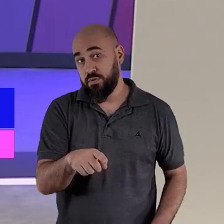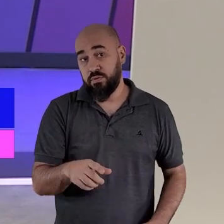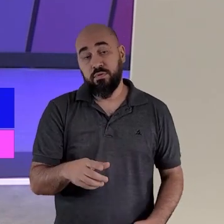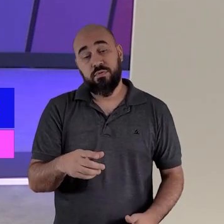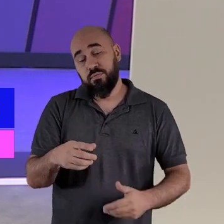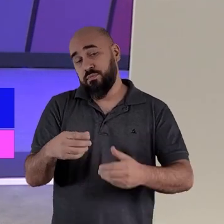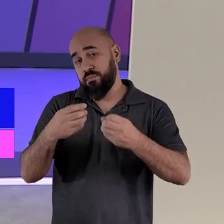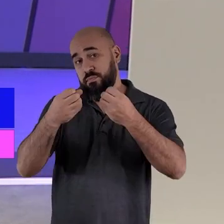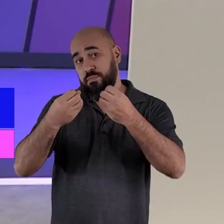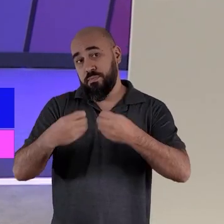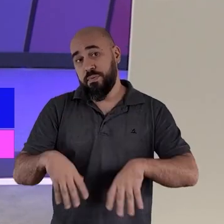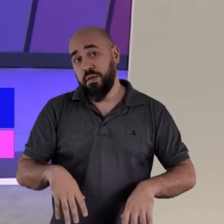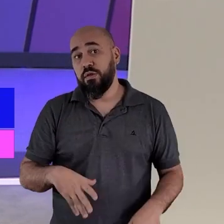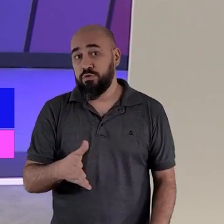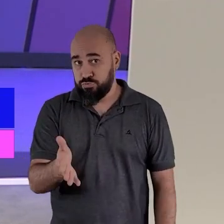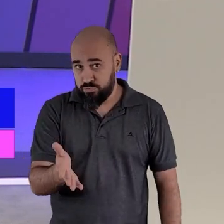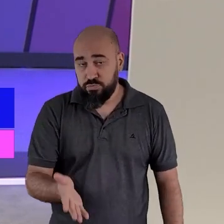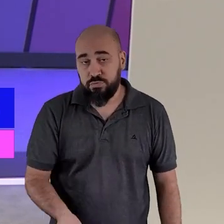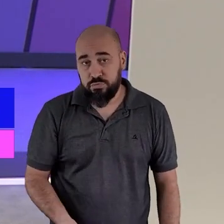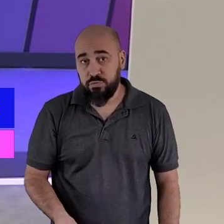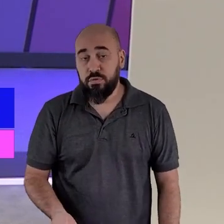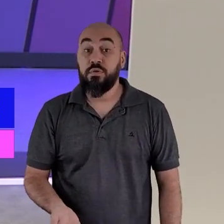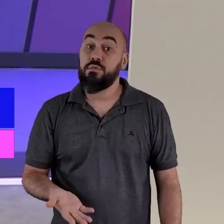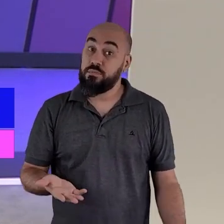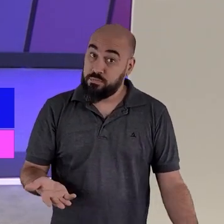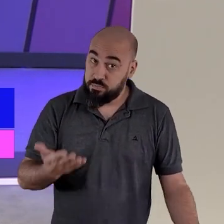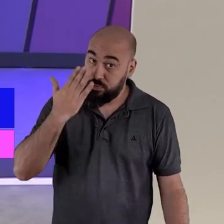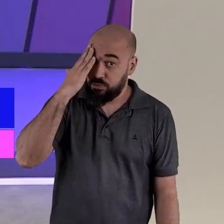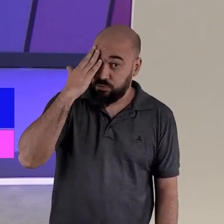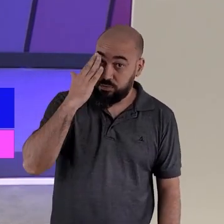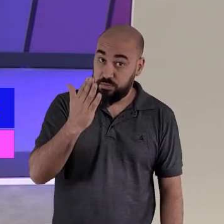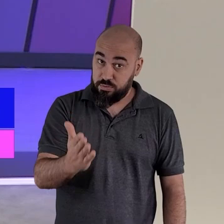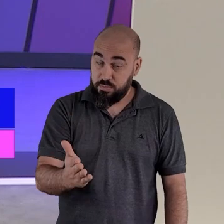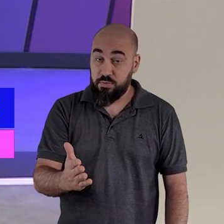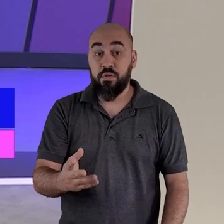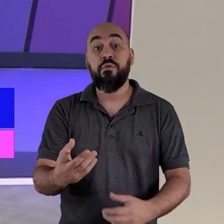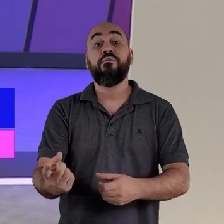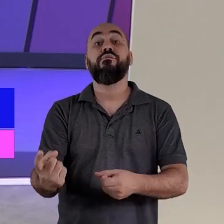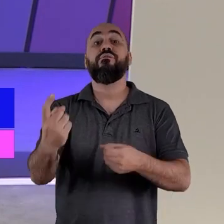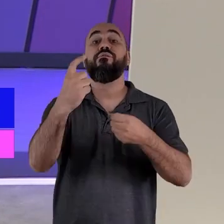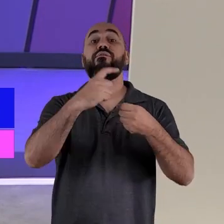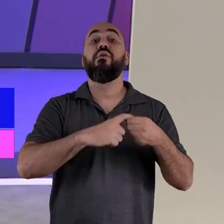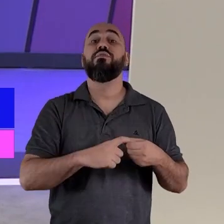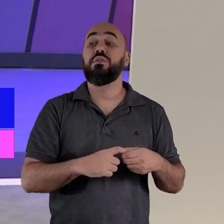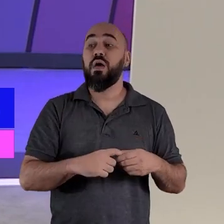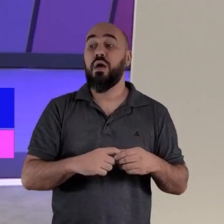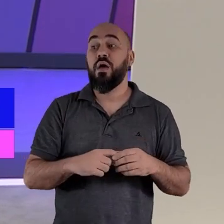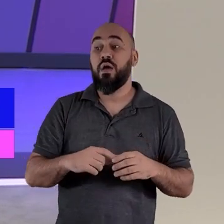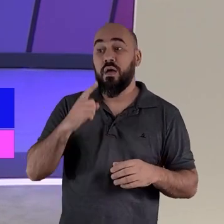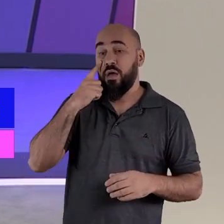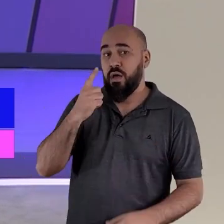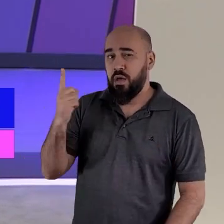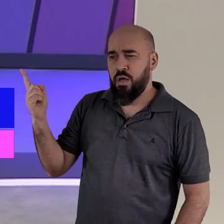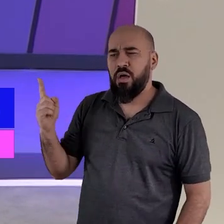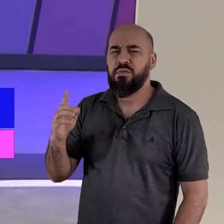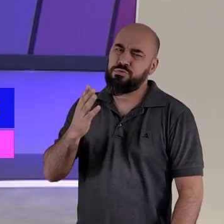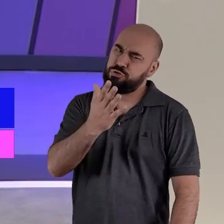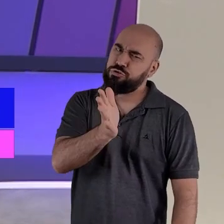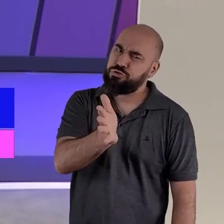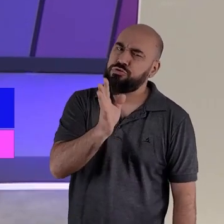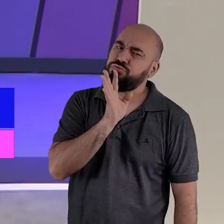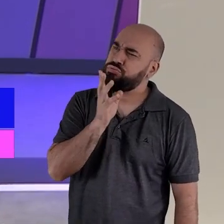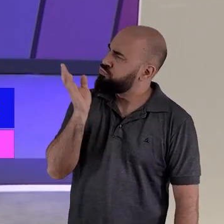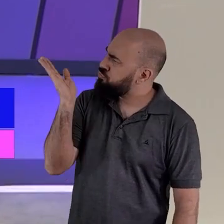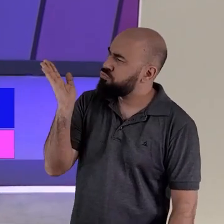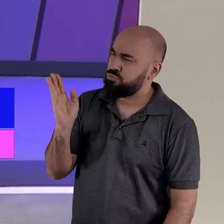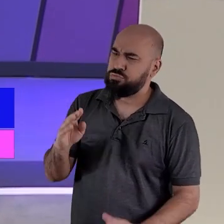de saco. Tendo isso em consideração, vamos voltar a este gráfico que você já viu aqui